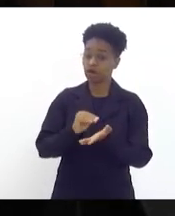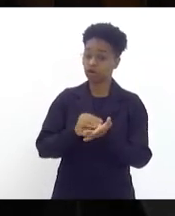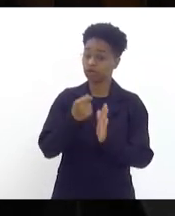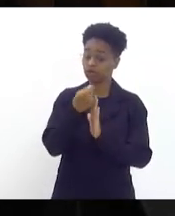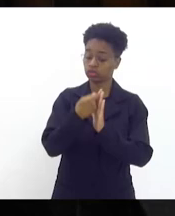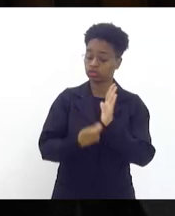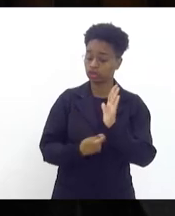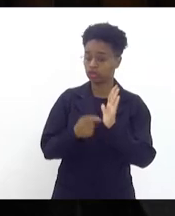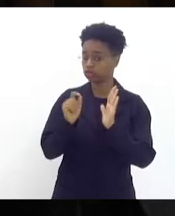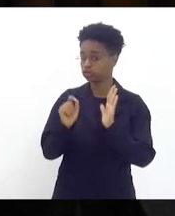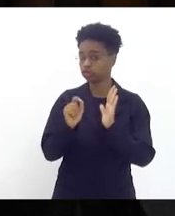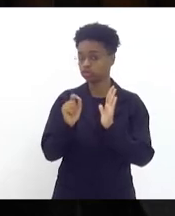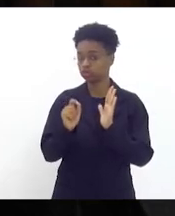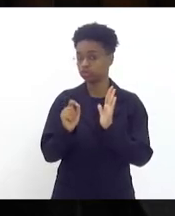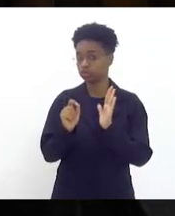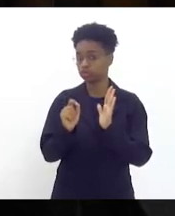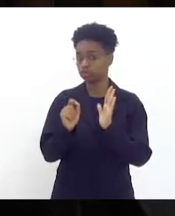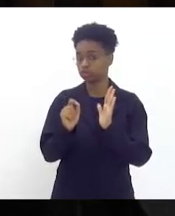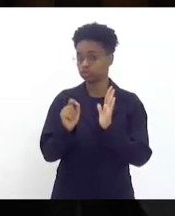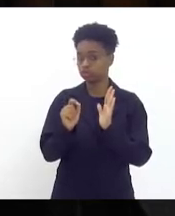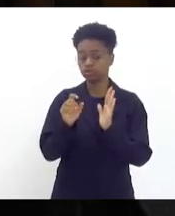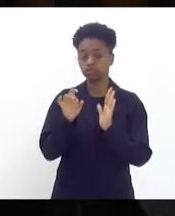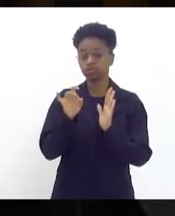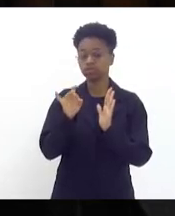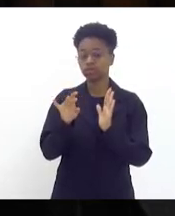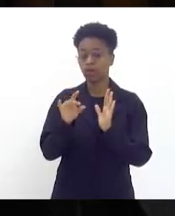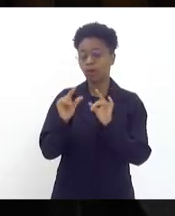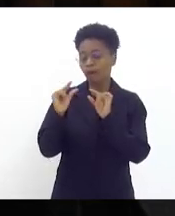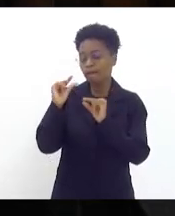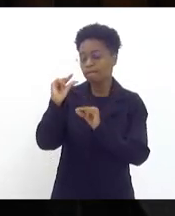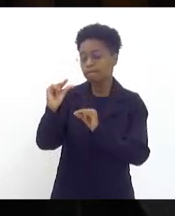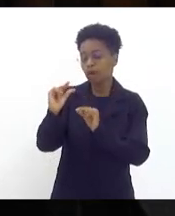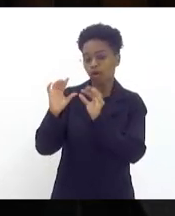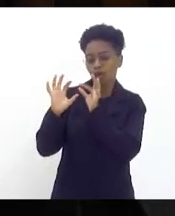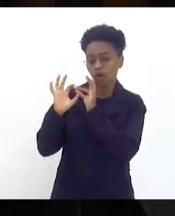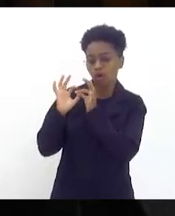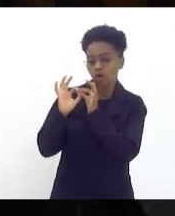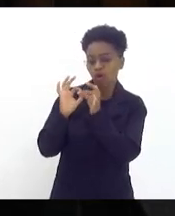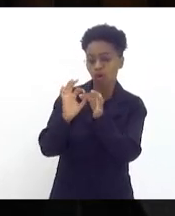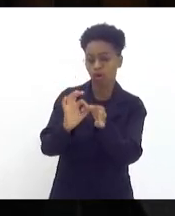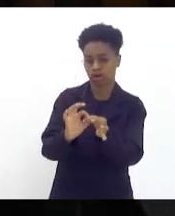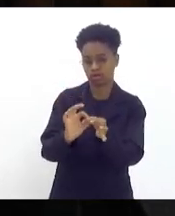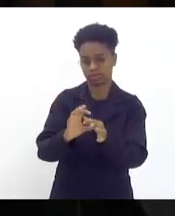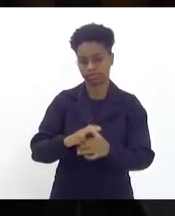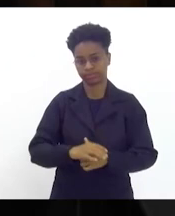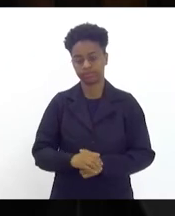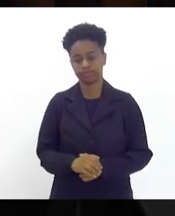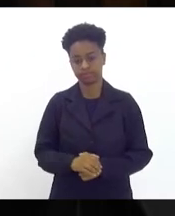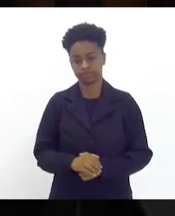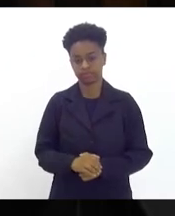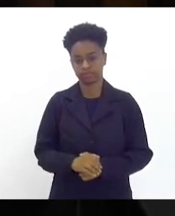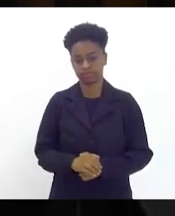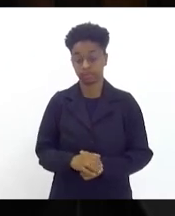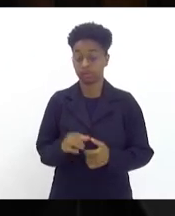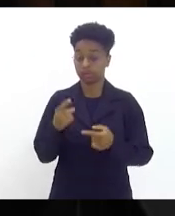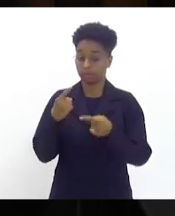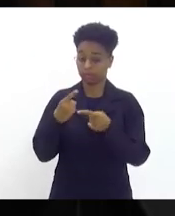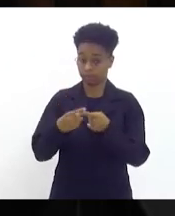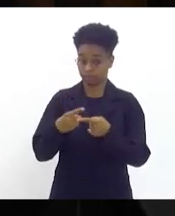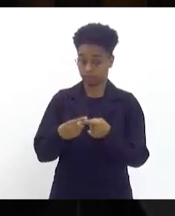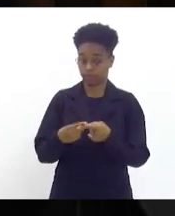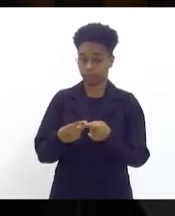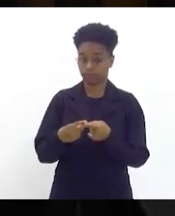texto é o mínimo de coerência possível porque lembrava